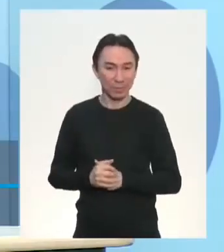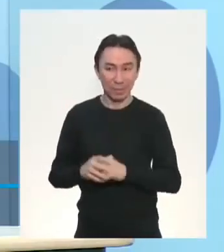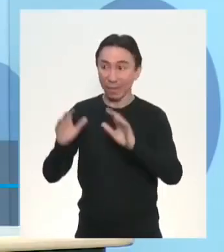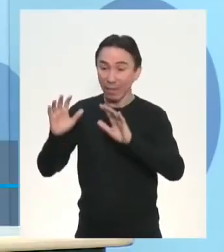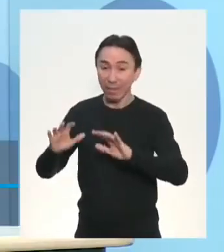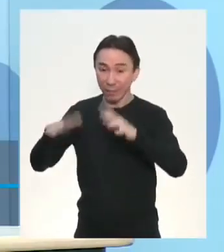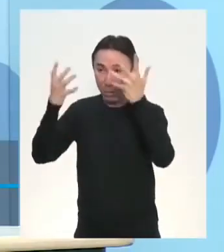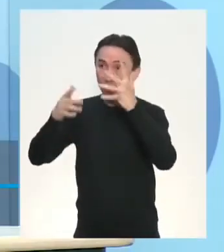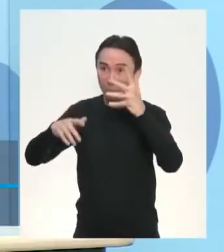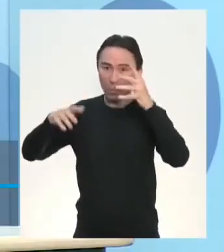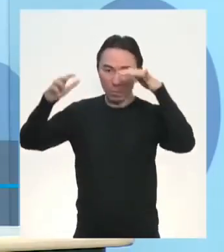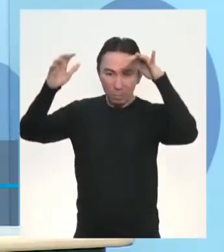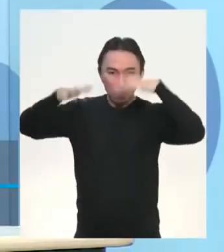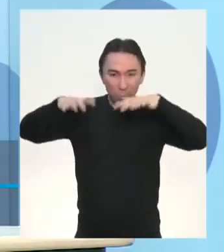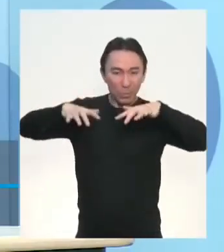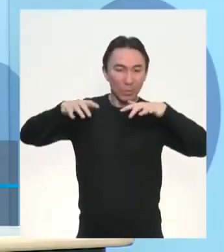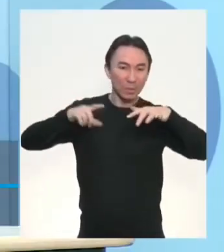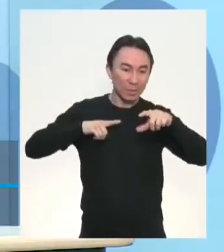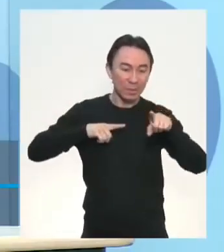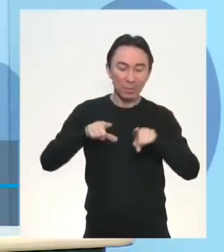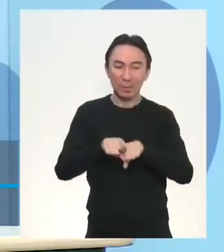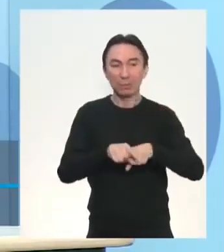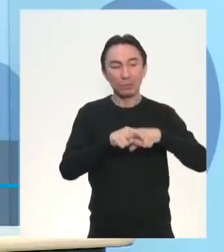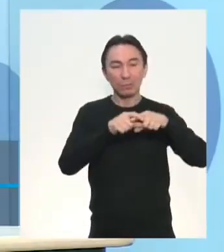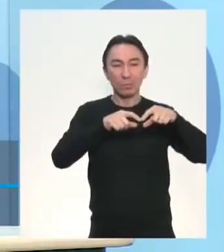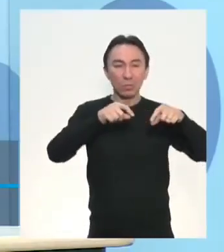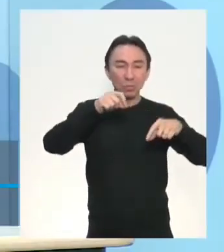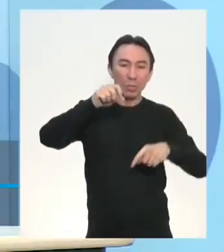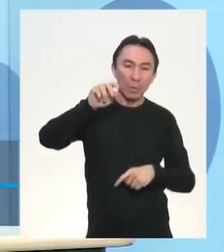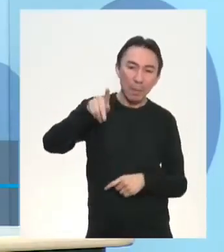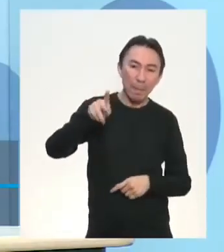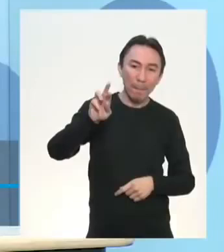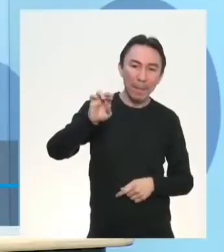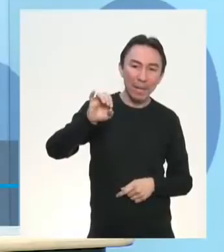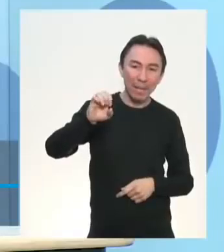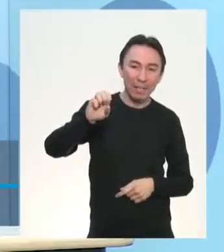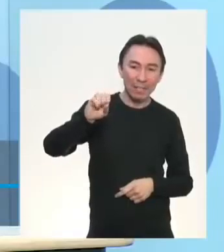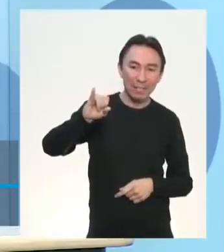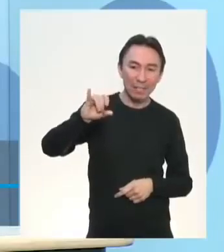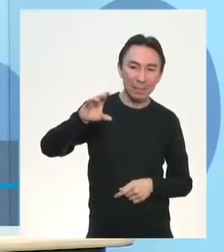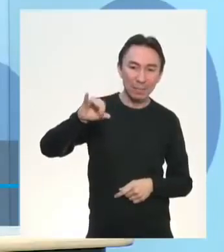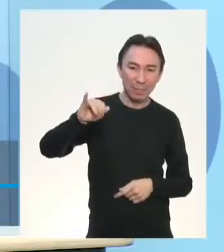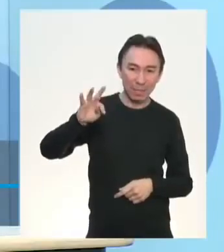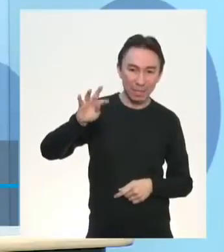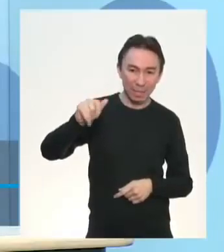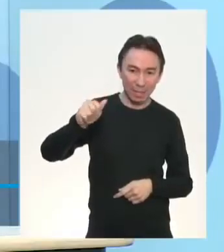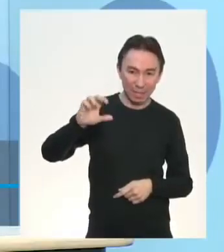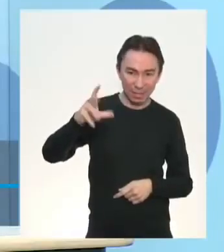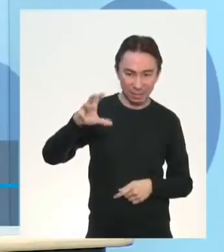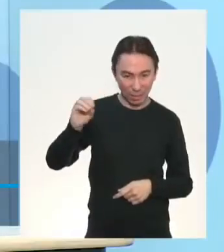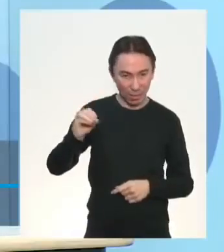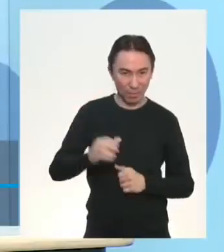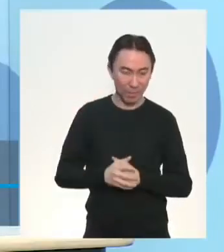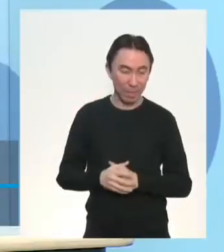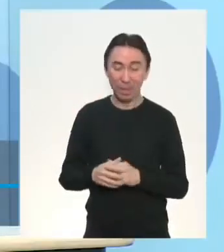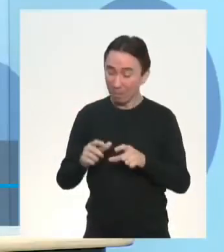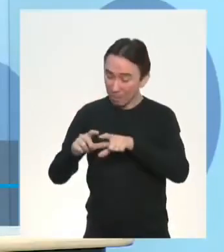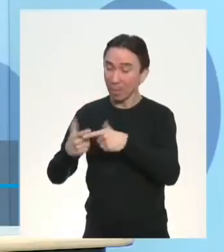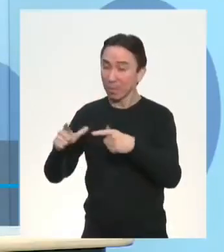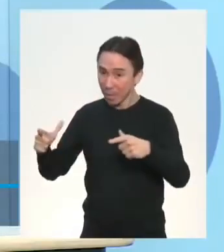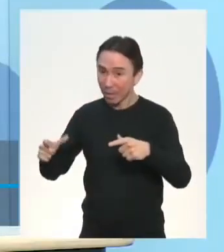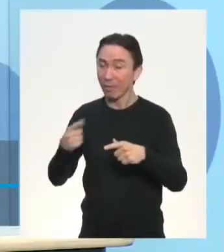climáticos extremos e precipitação extrema. A maioria está colocando intensidade, impactante, aumento